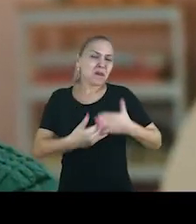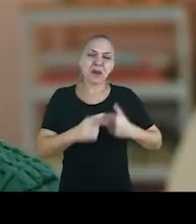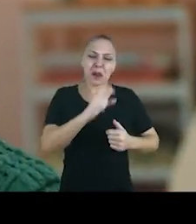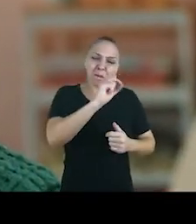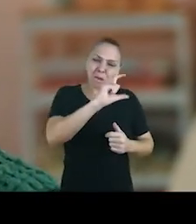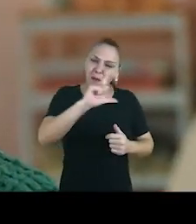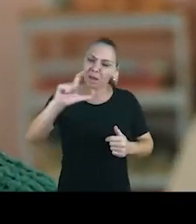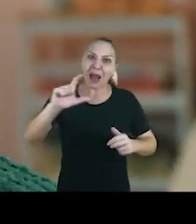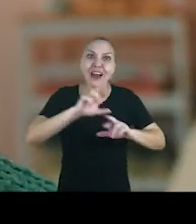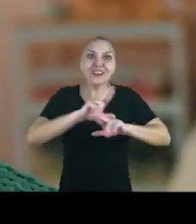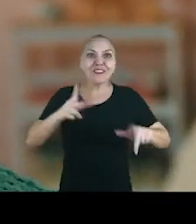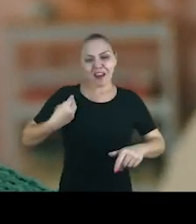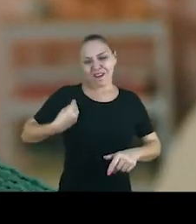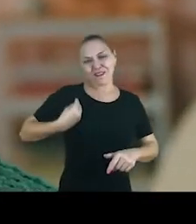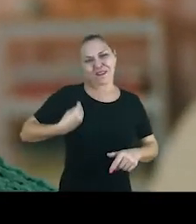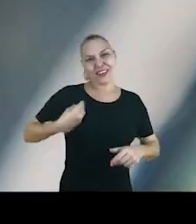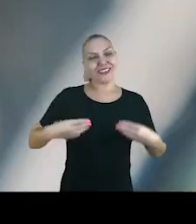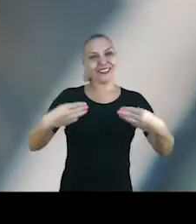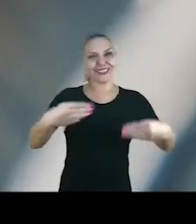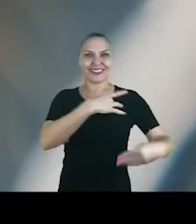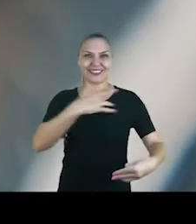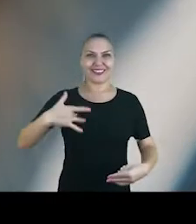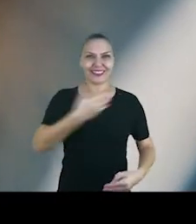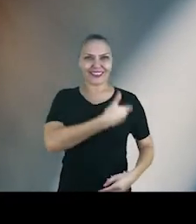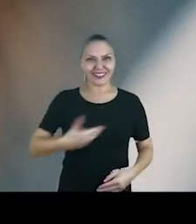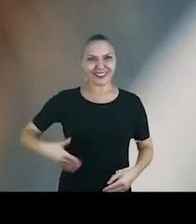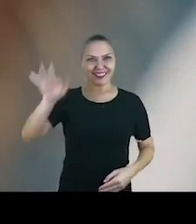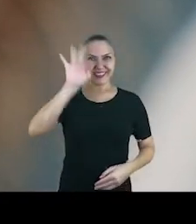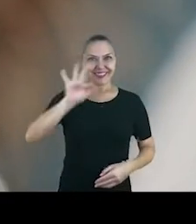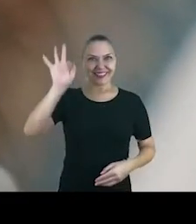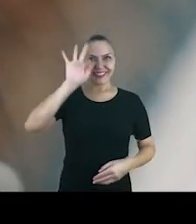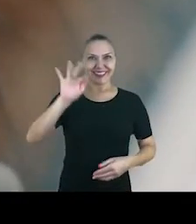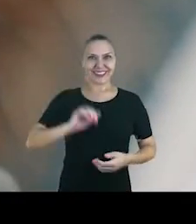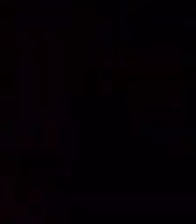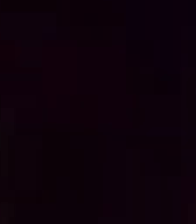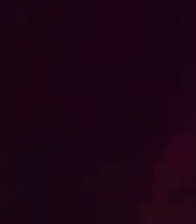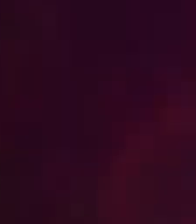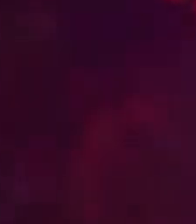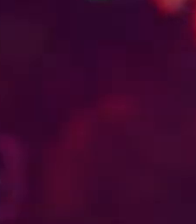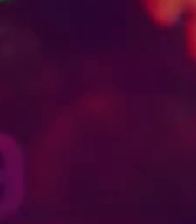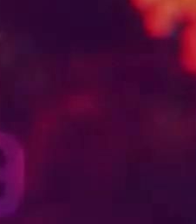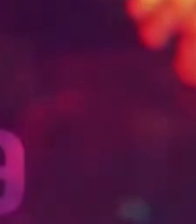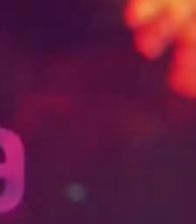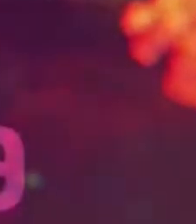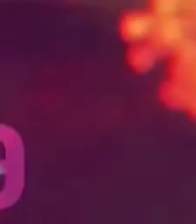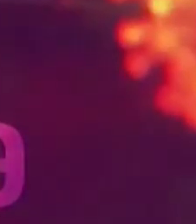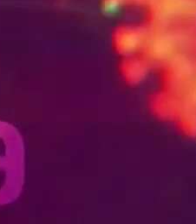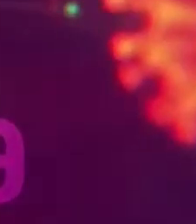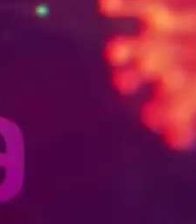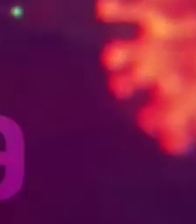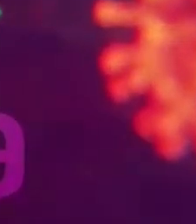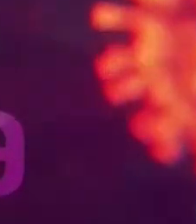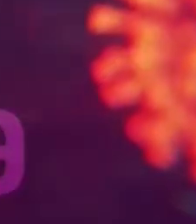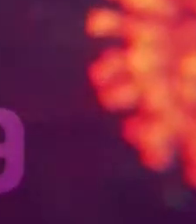quantidade doada faz toda a diferença. Ministério da Saúde, Governo Federal.